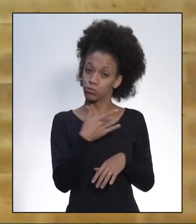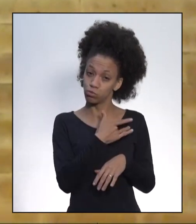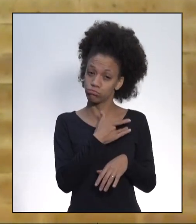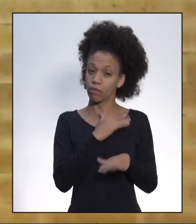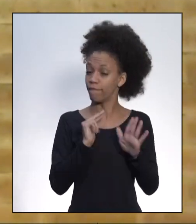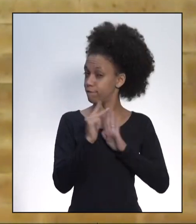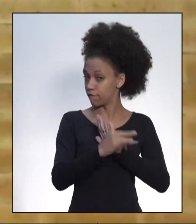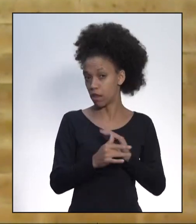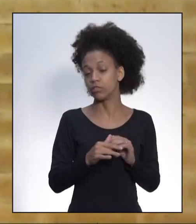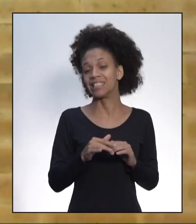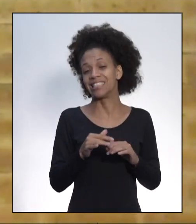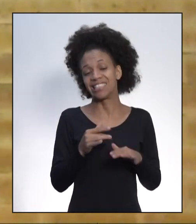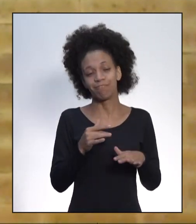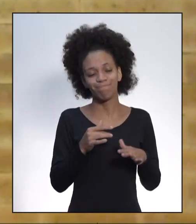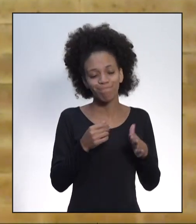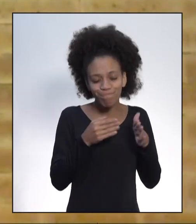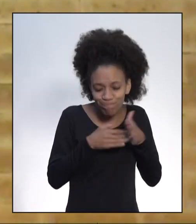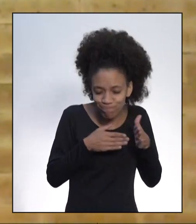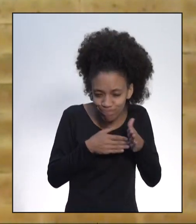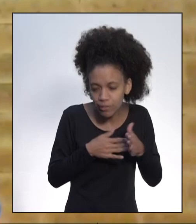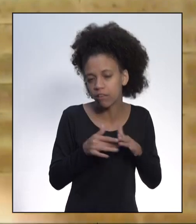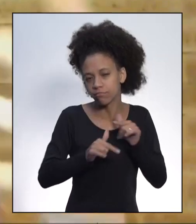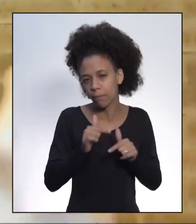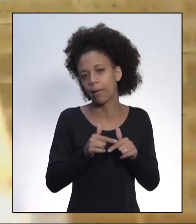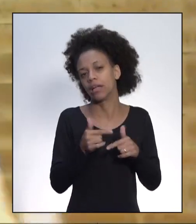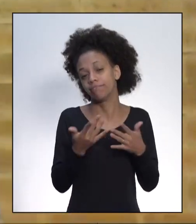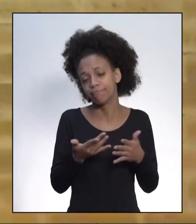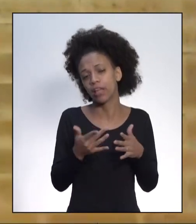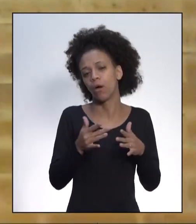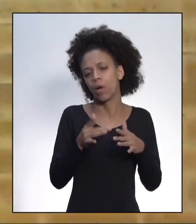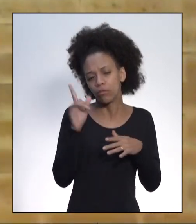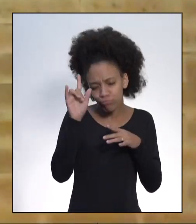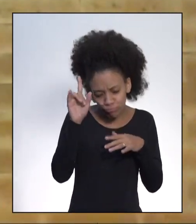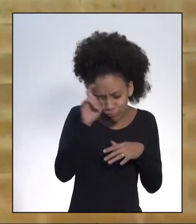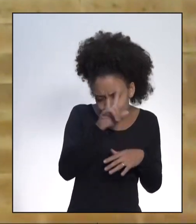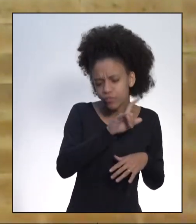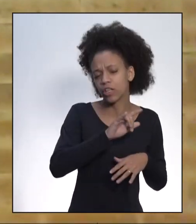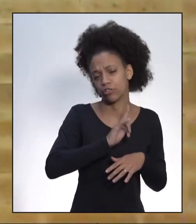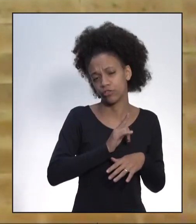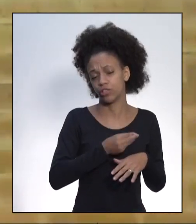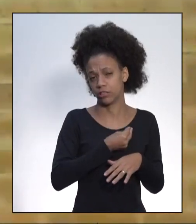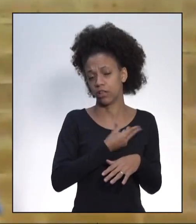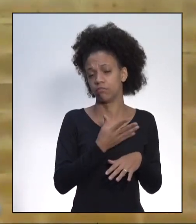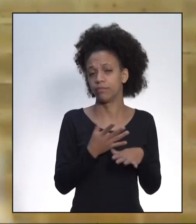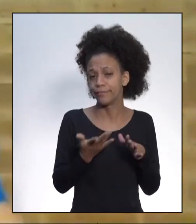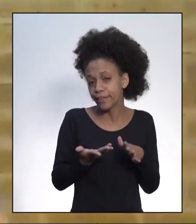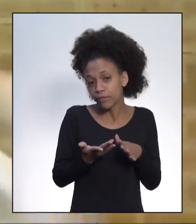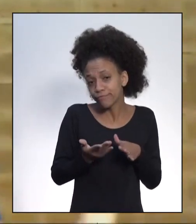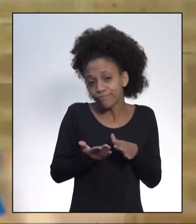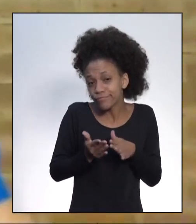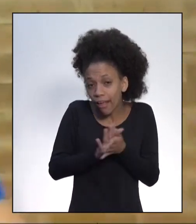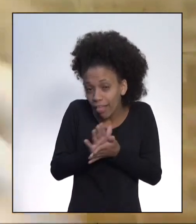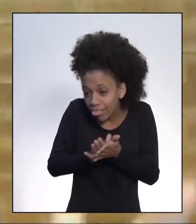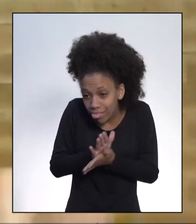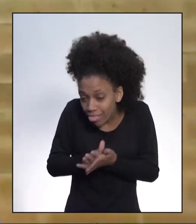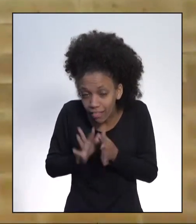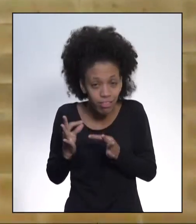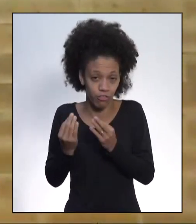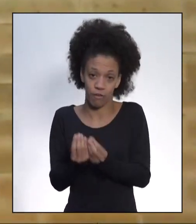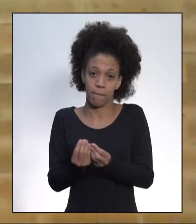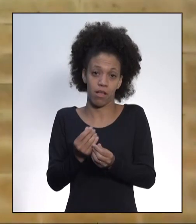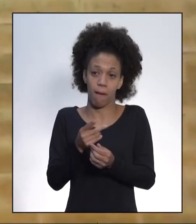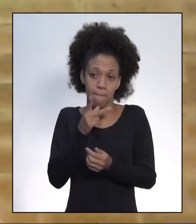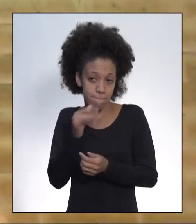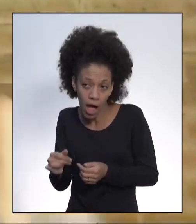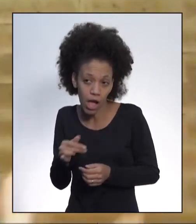que impediam ela de trabalhar, então a gente passava por bastante dificuldade. E eu, né, num país que eu não tinha ninguém, né? Não tinha familiar, não tinha pai, não